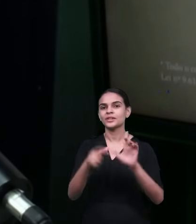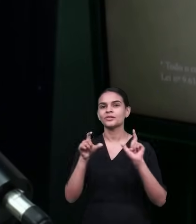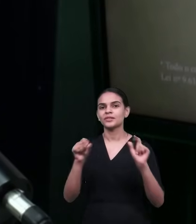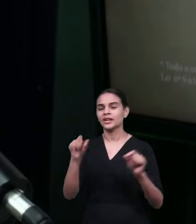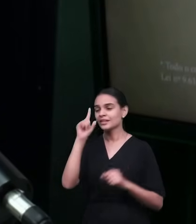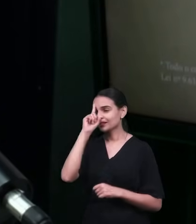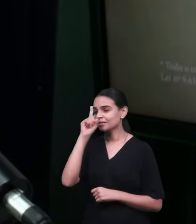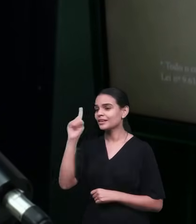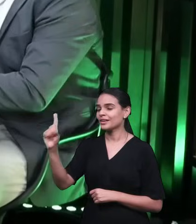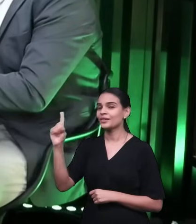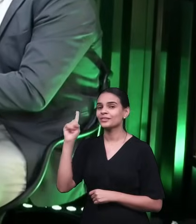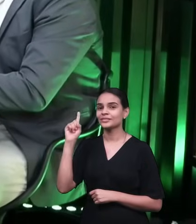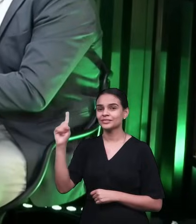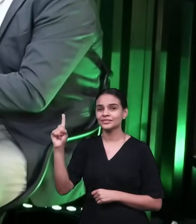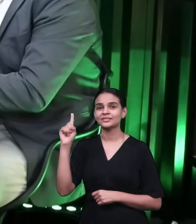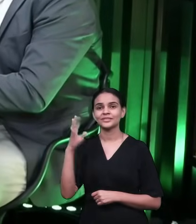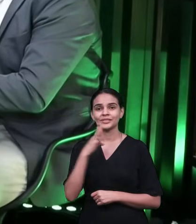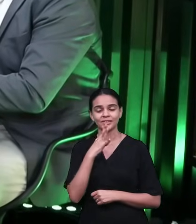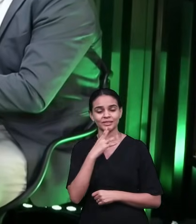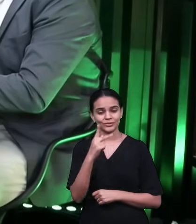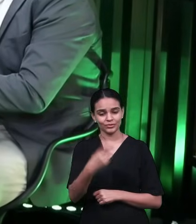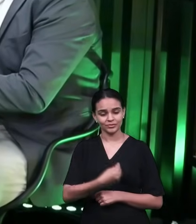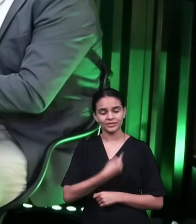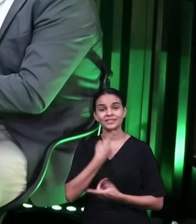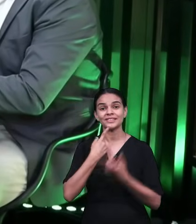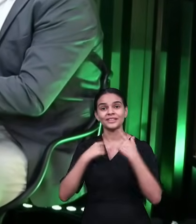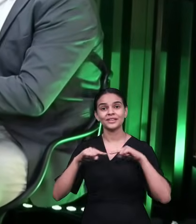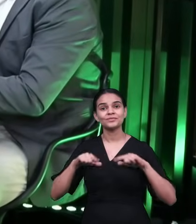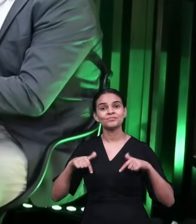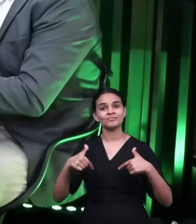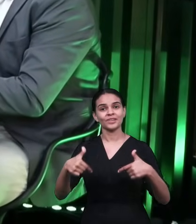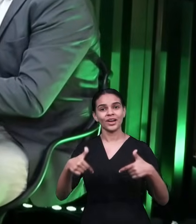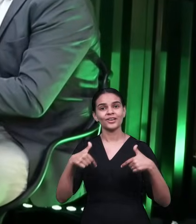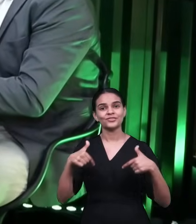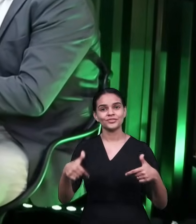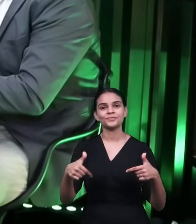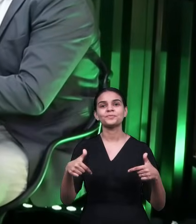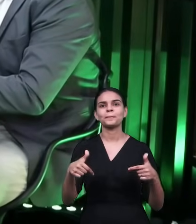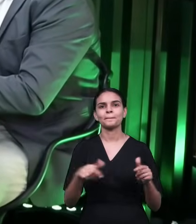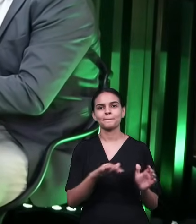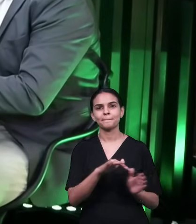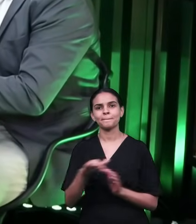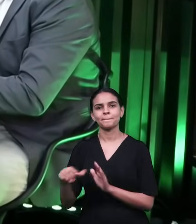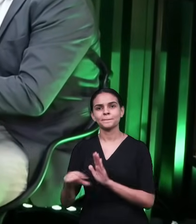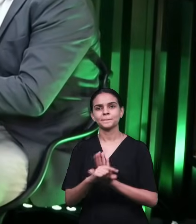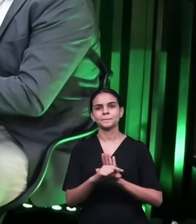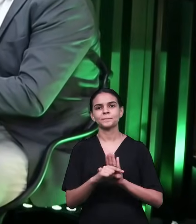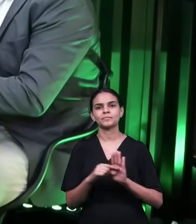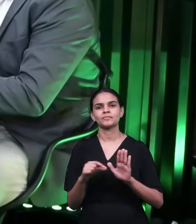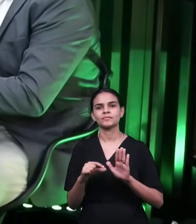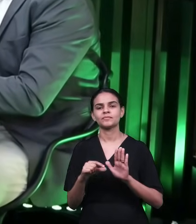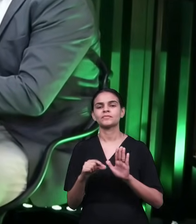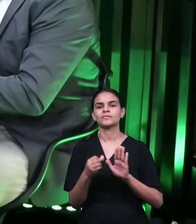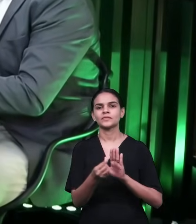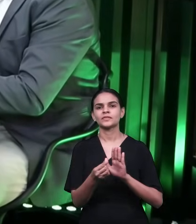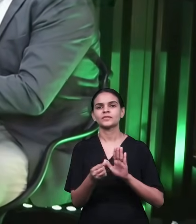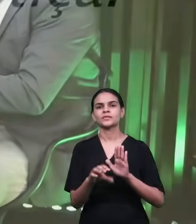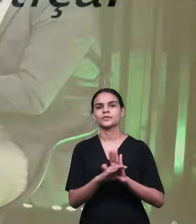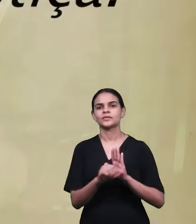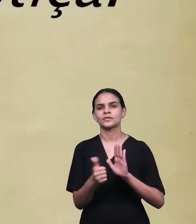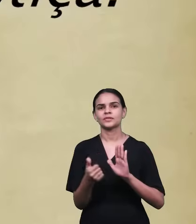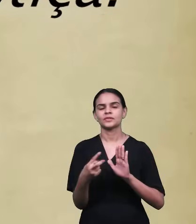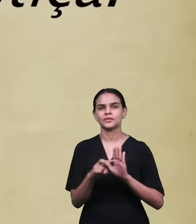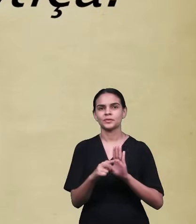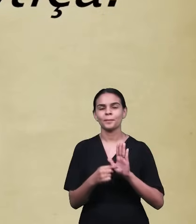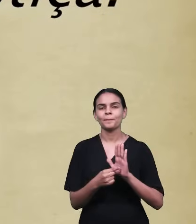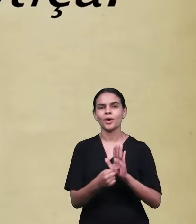tem algo importante a realizar na vida do homem. Glória a Jesus. E que fique, né, esse versículo que está aqui no verso 6 do capítulo 15 de Gênesis, e creu